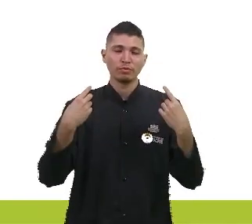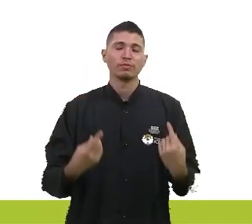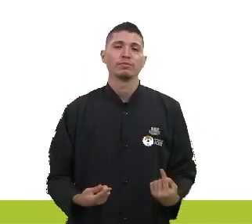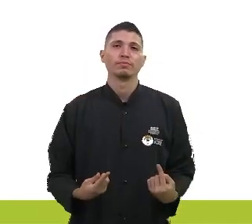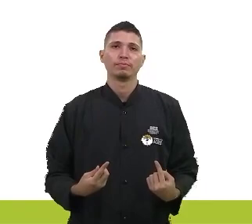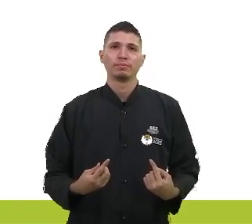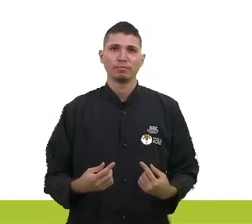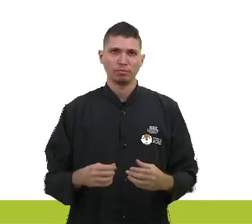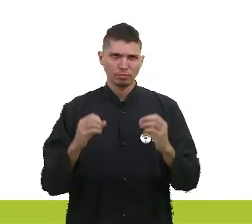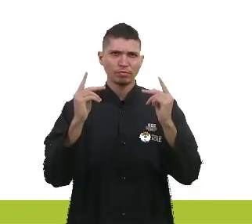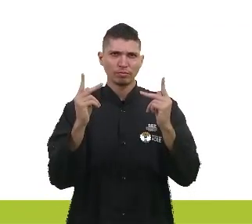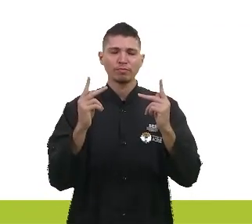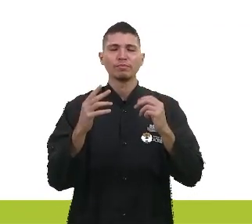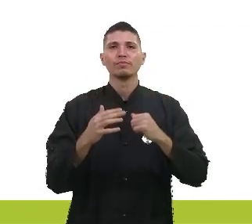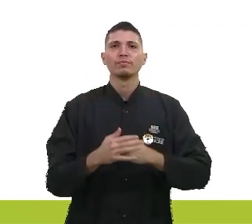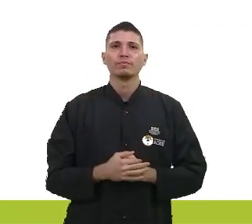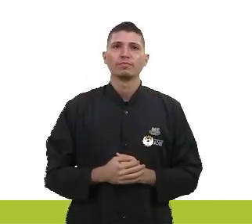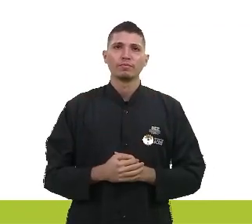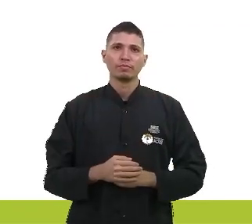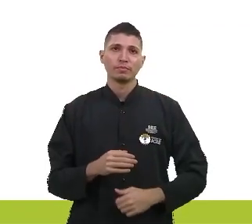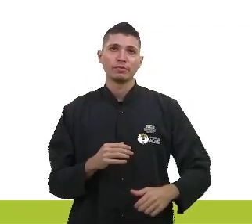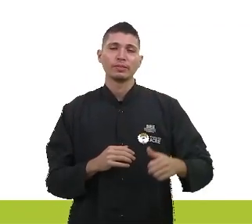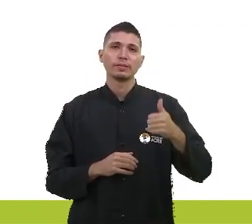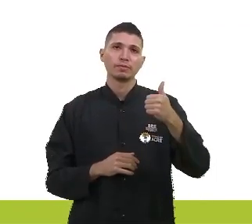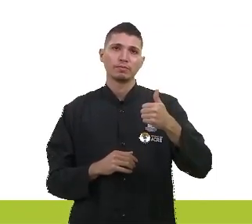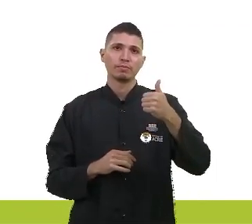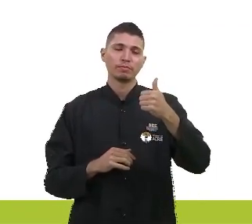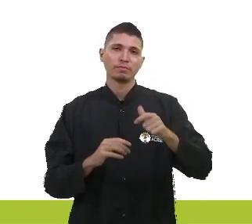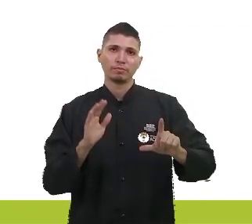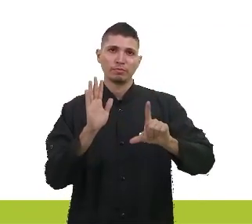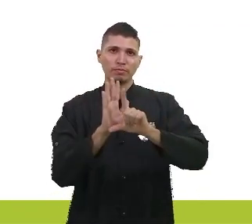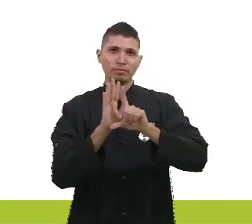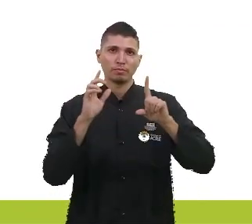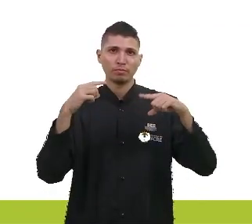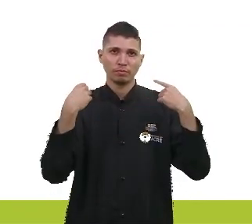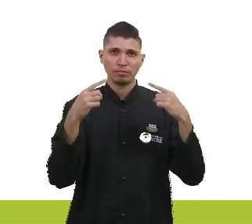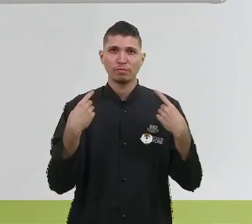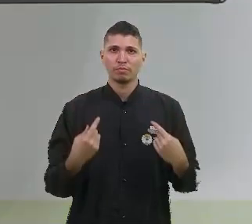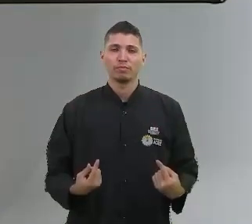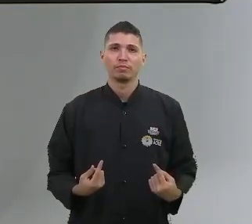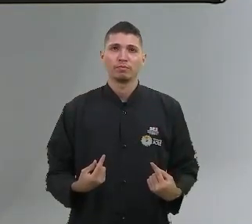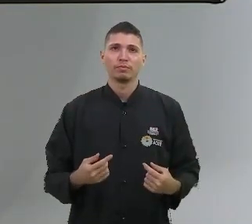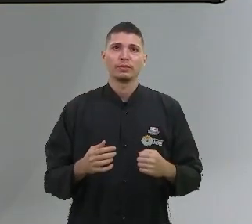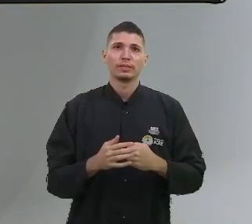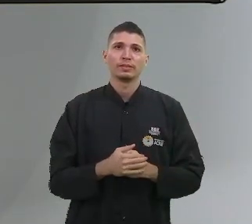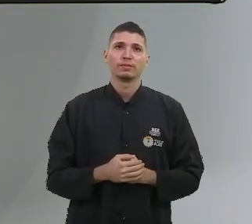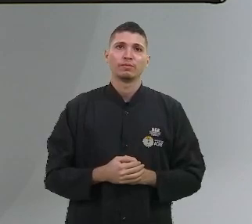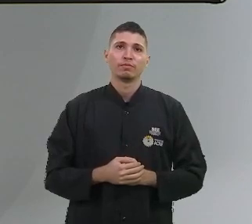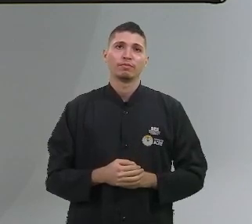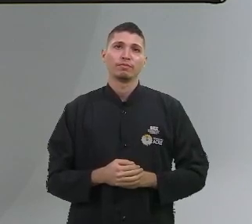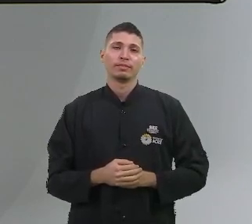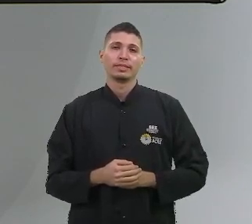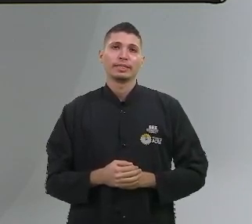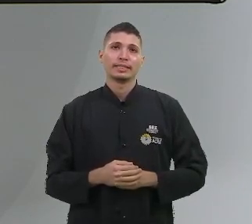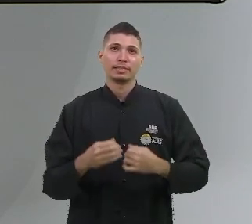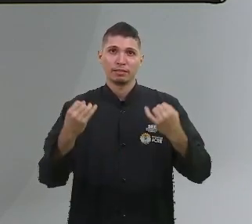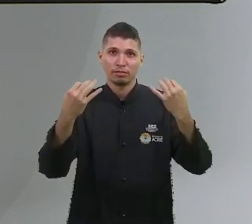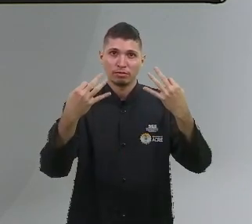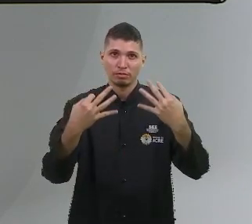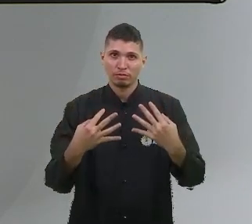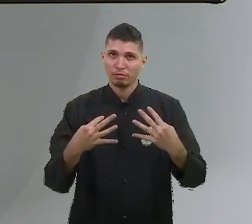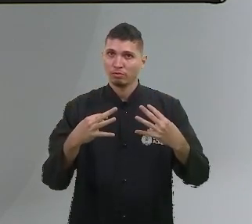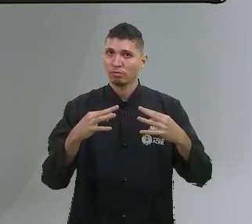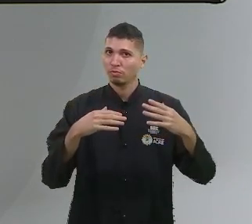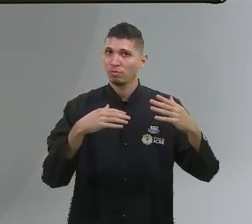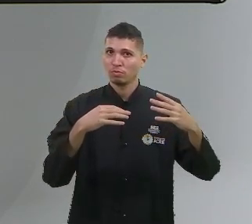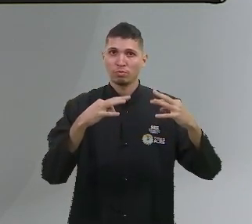tá? Então, sobre a primeira lei de Newton. A primeira lei de Newton, ela diz que todo corpo tende